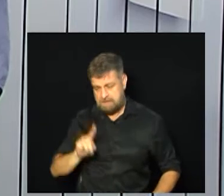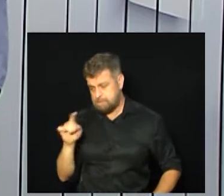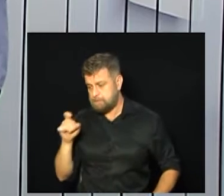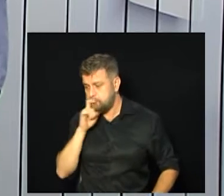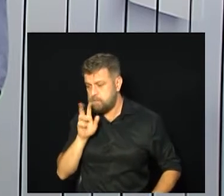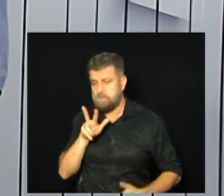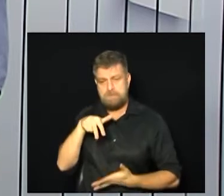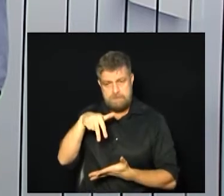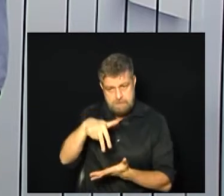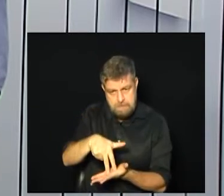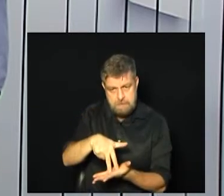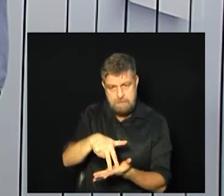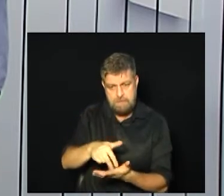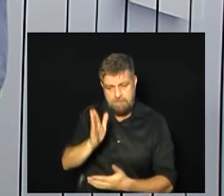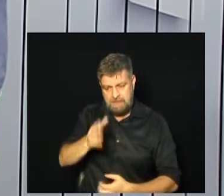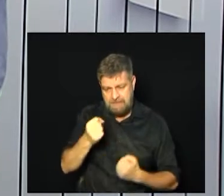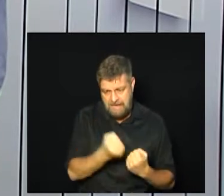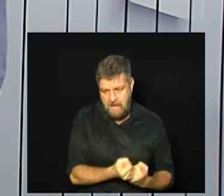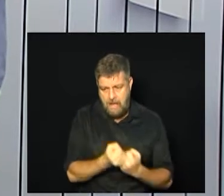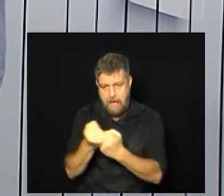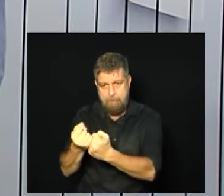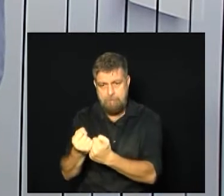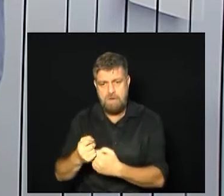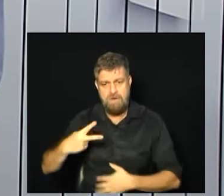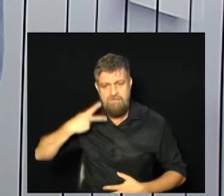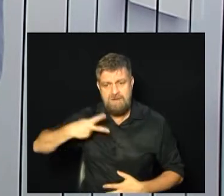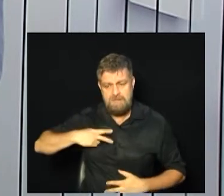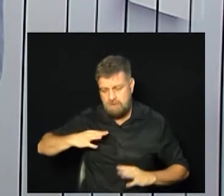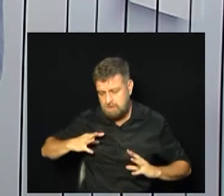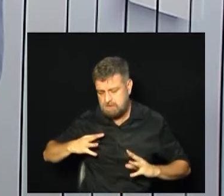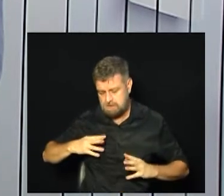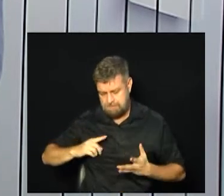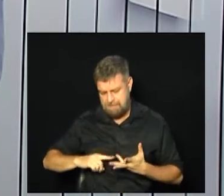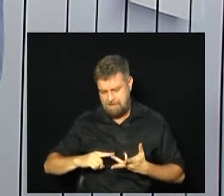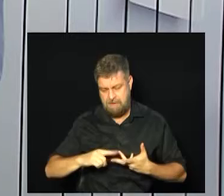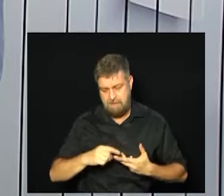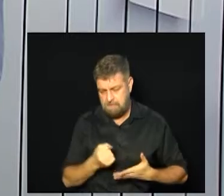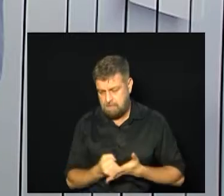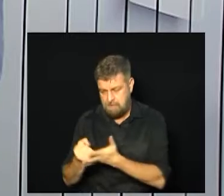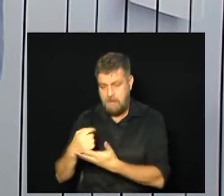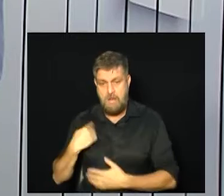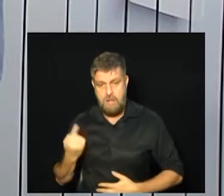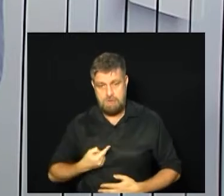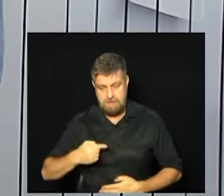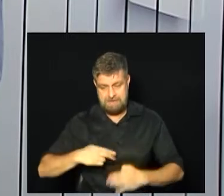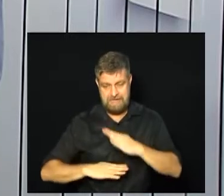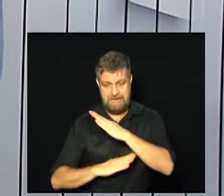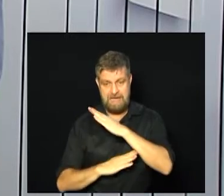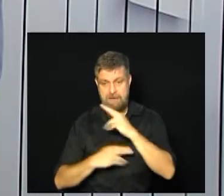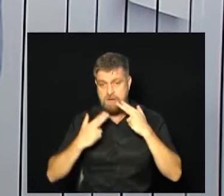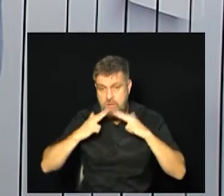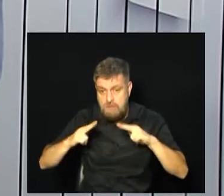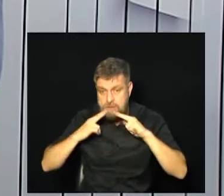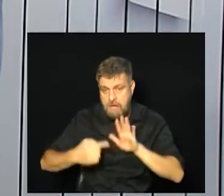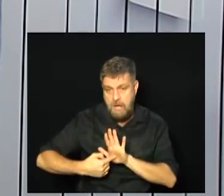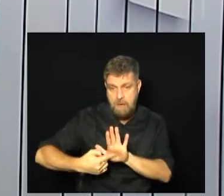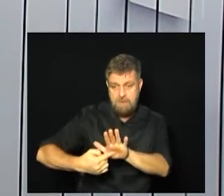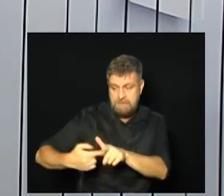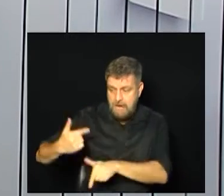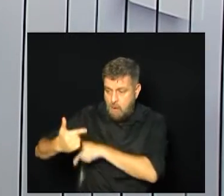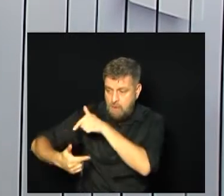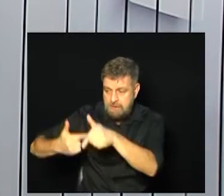vereadora mencionou, o apoio de vários parlamentares, e a gente continua aqui no Notícias do Legislativo mostrando o trabalho